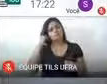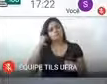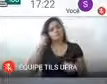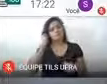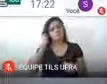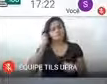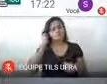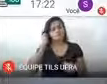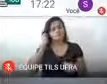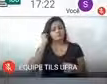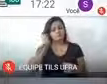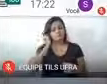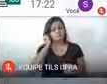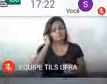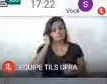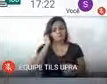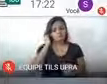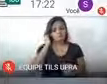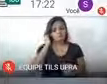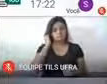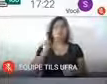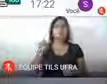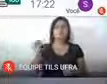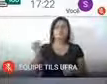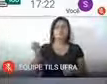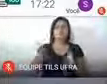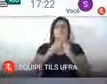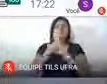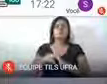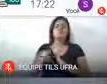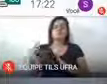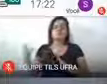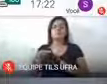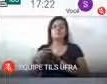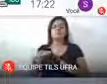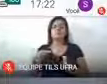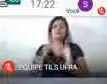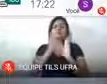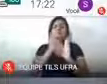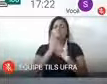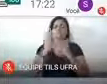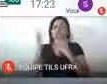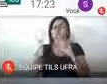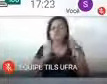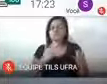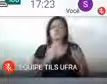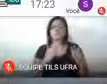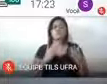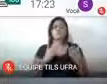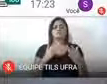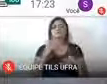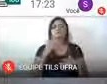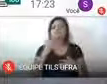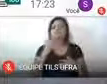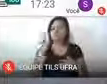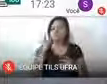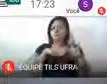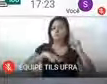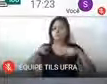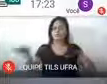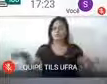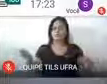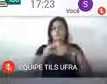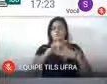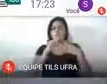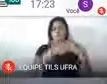dia sexual e dia religiosa, como eu havia citado antes. Né? Ela faz essa comparação, esse contraponto entre